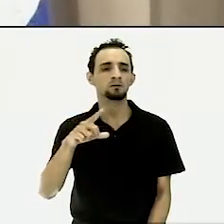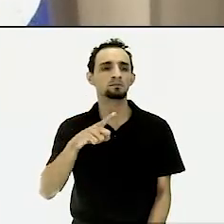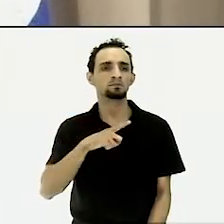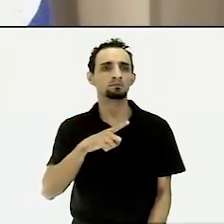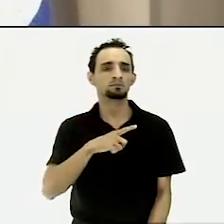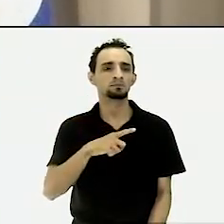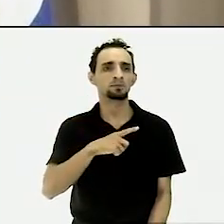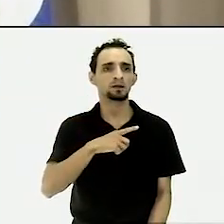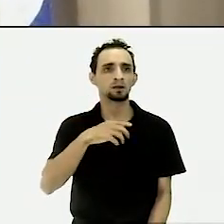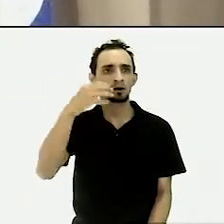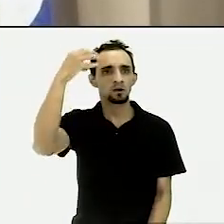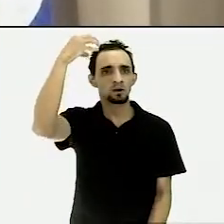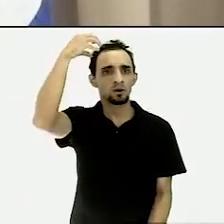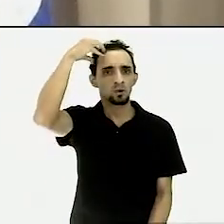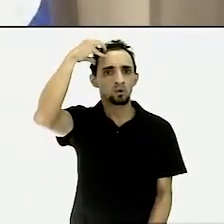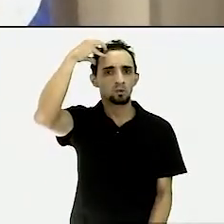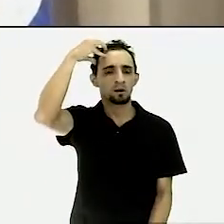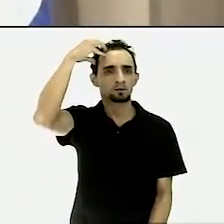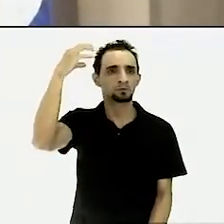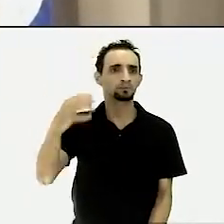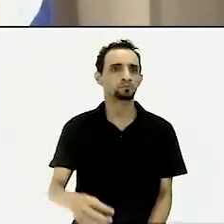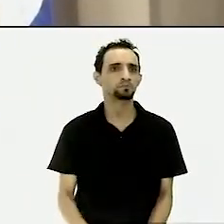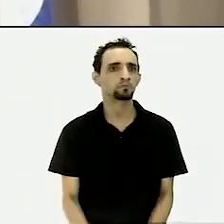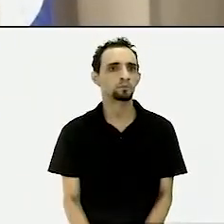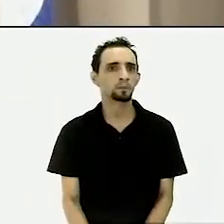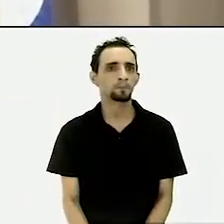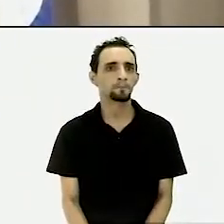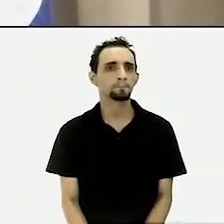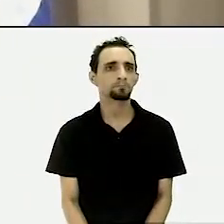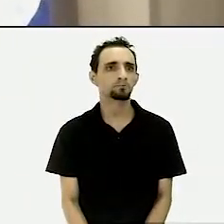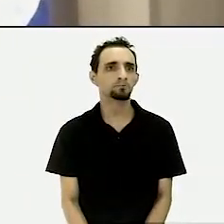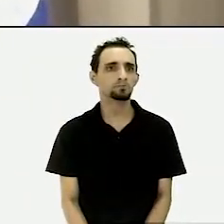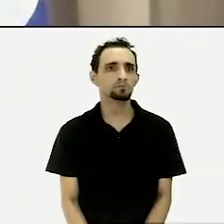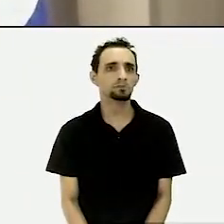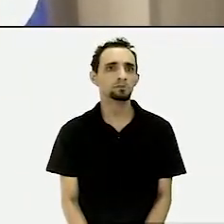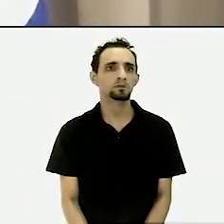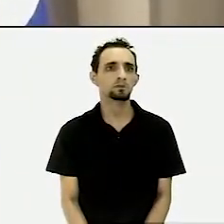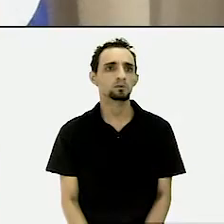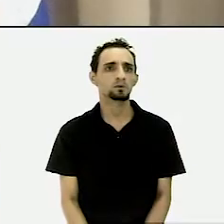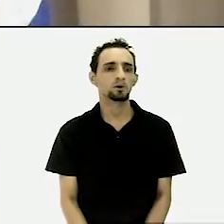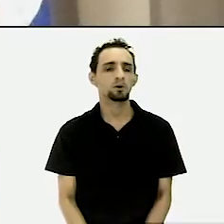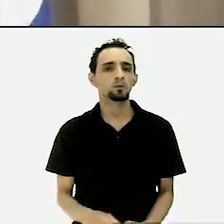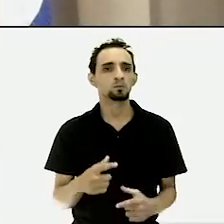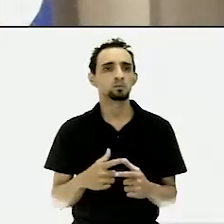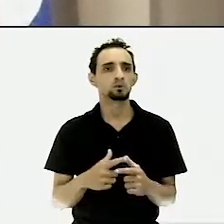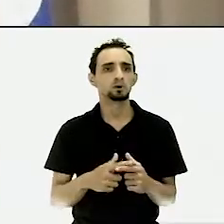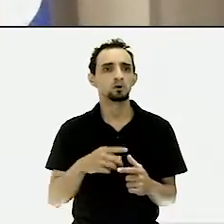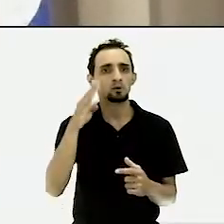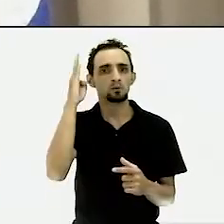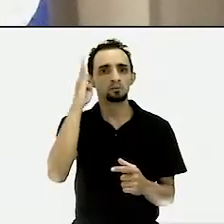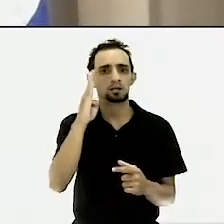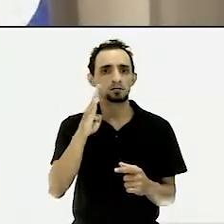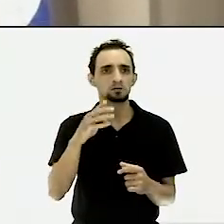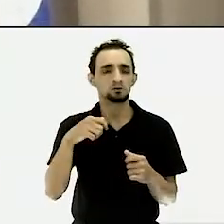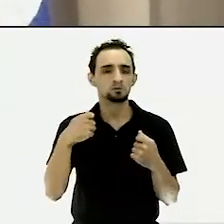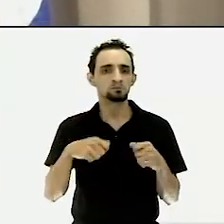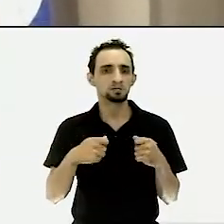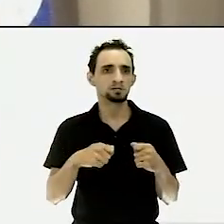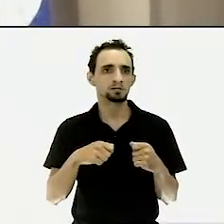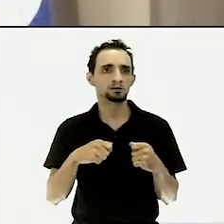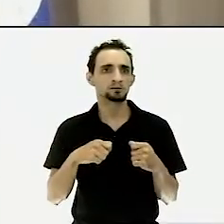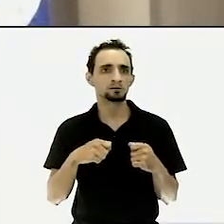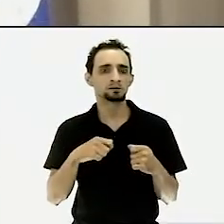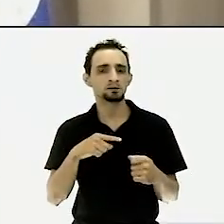exames. Esses exames, mais uma vez eu anuncio, que serão feitos na cidade de Agudos. Parabéns, Fernando,